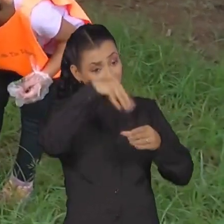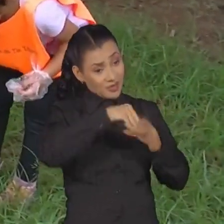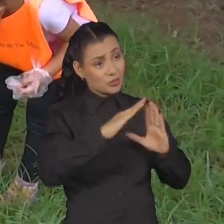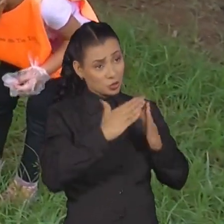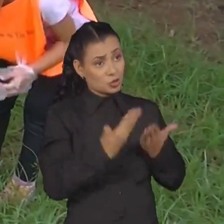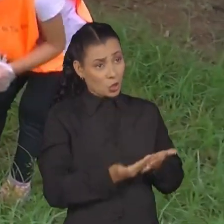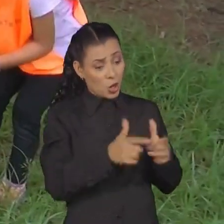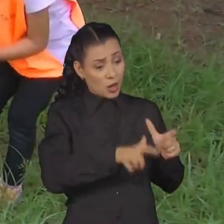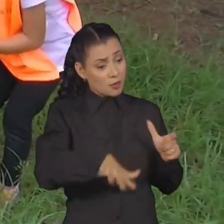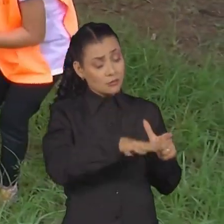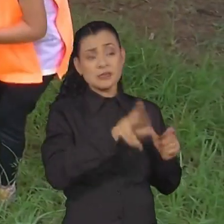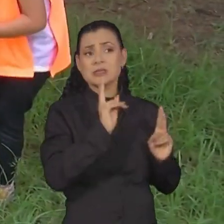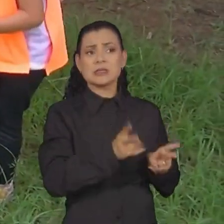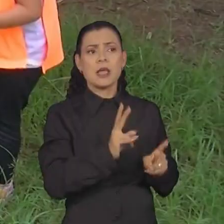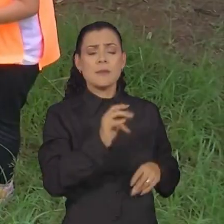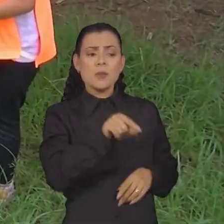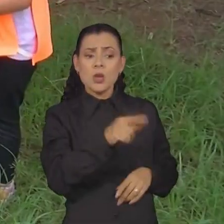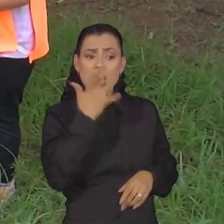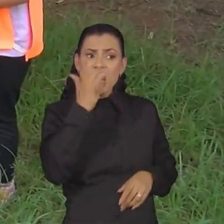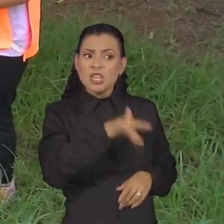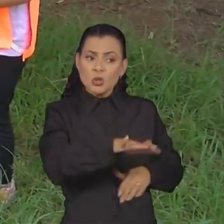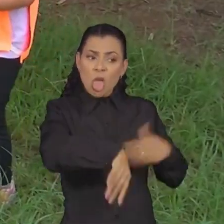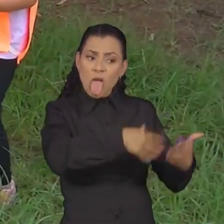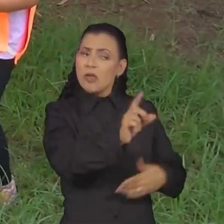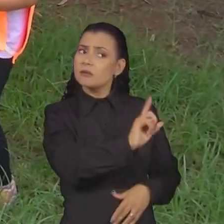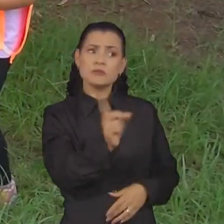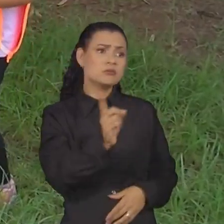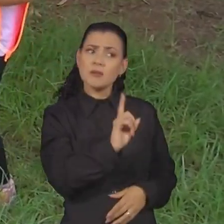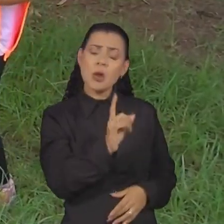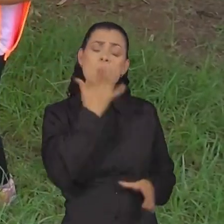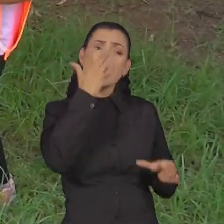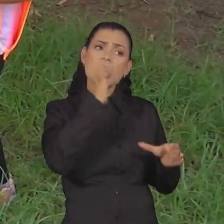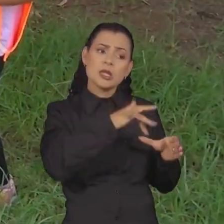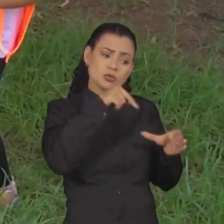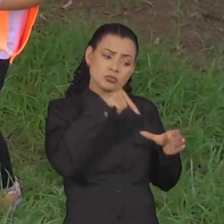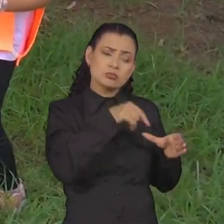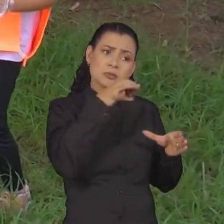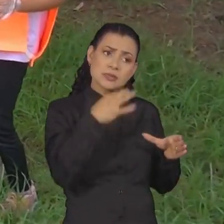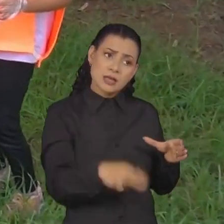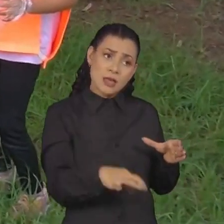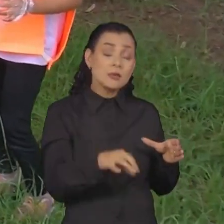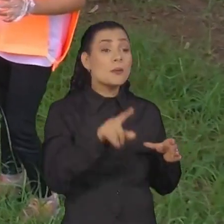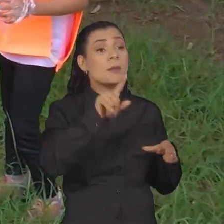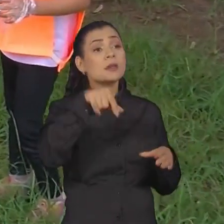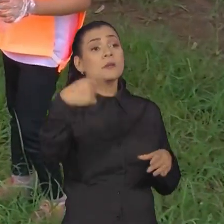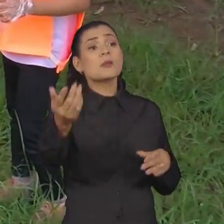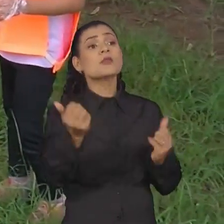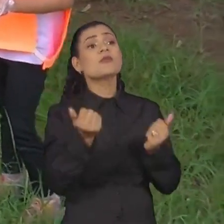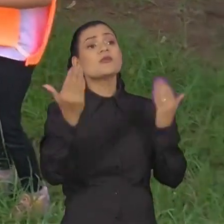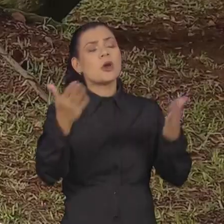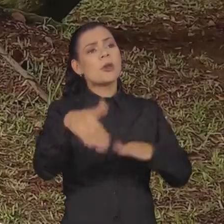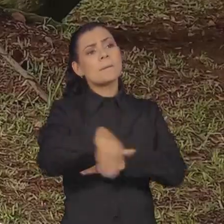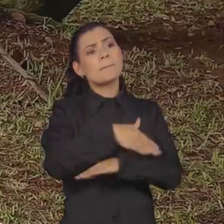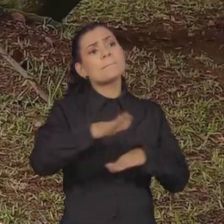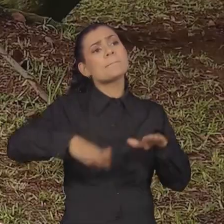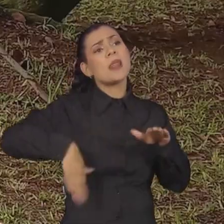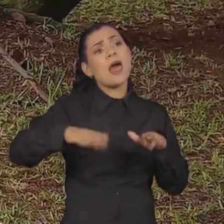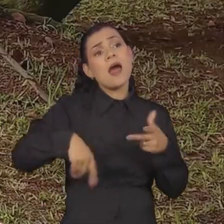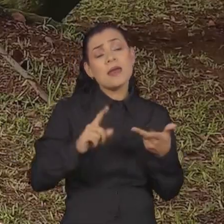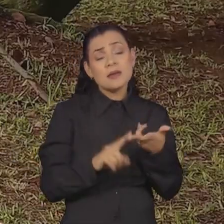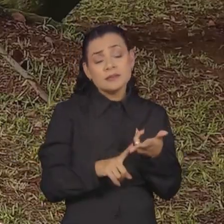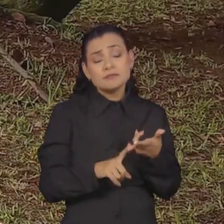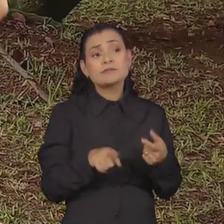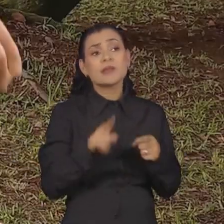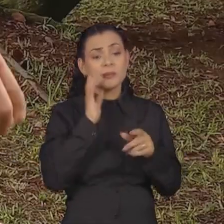nós sempre lembramos que lixo é no lixo, mas quando elas vão à praia, elas encontram muito lixo no